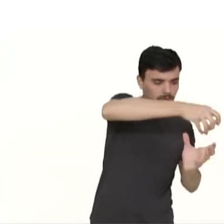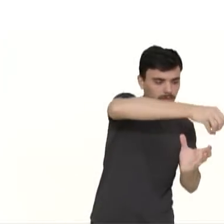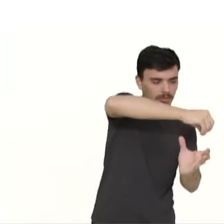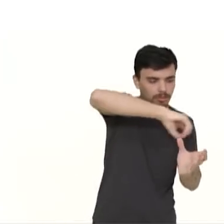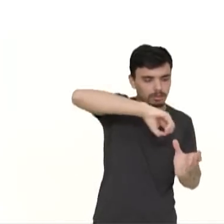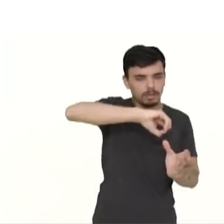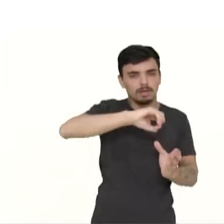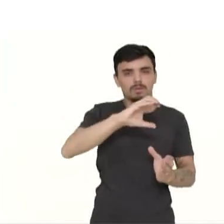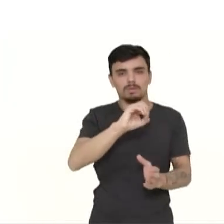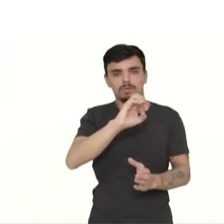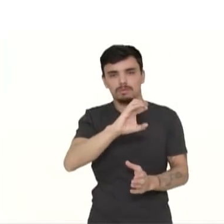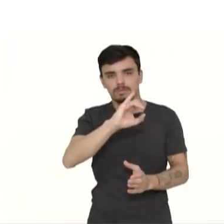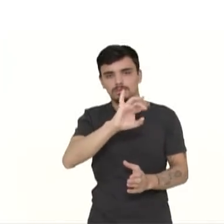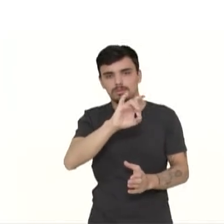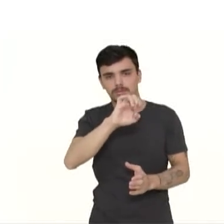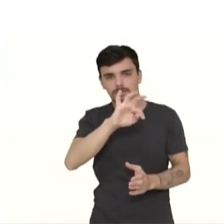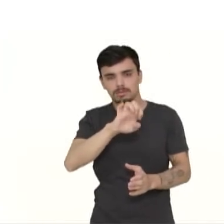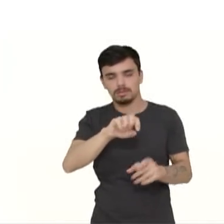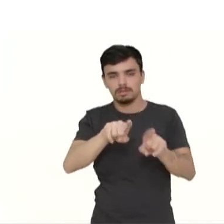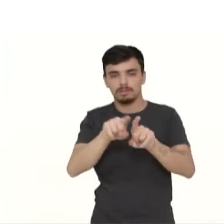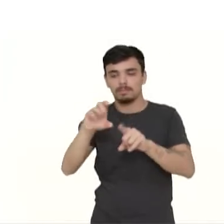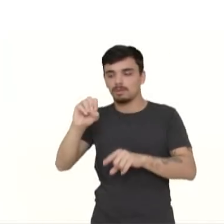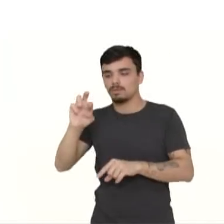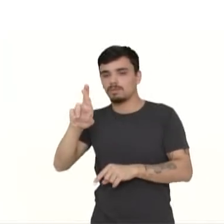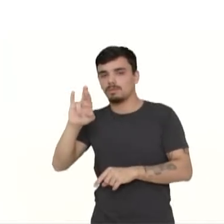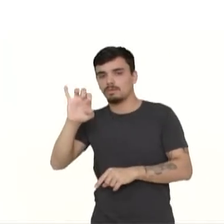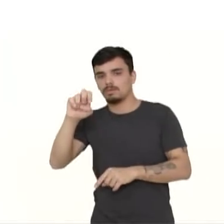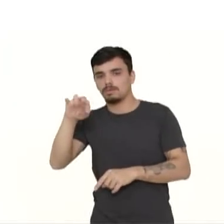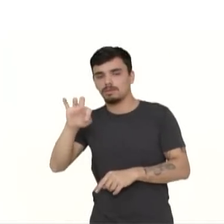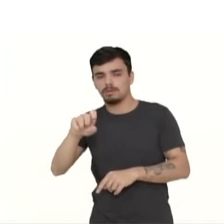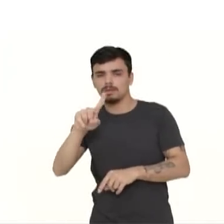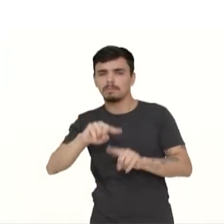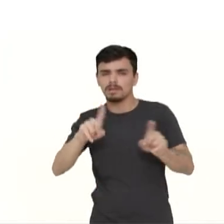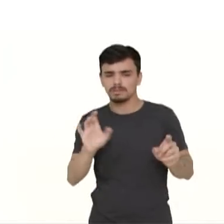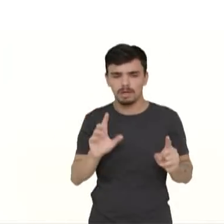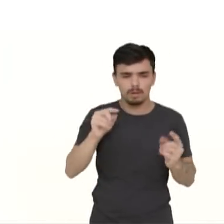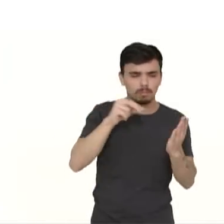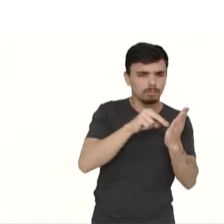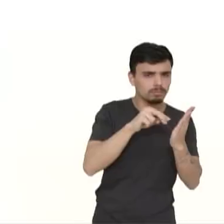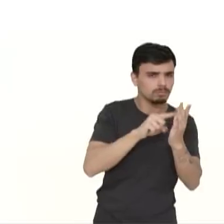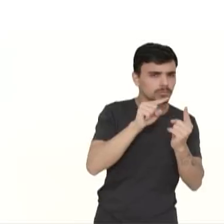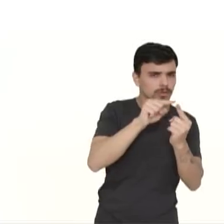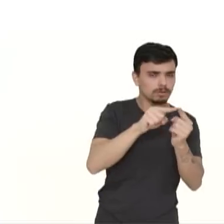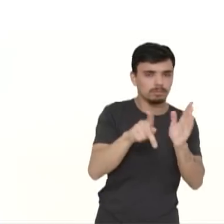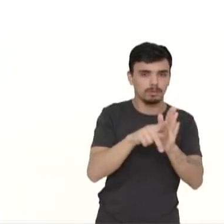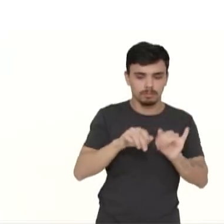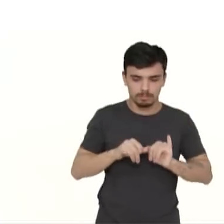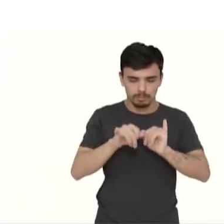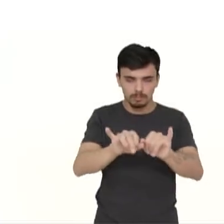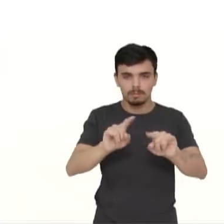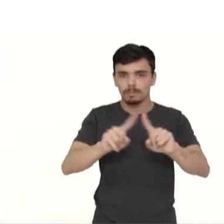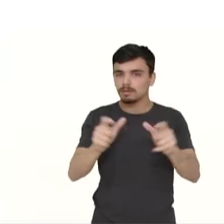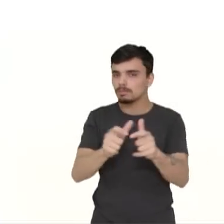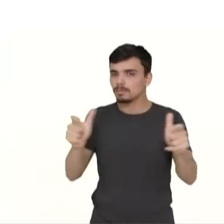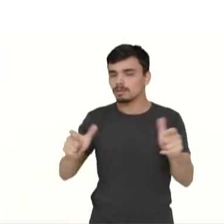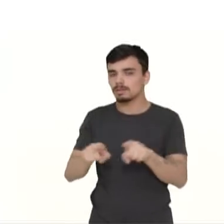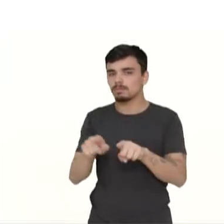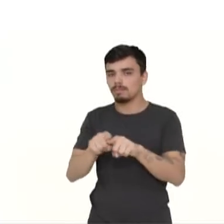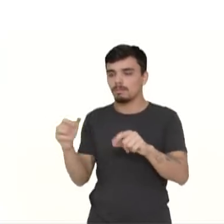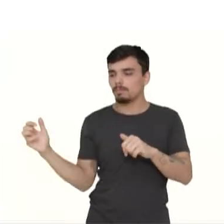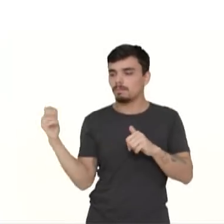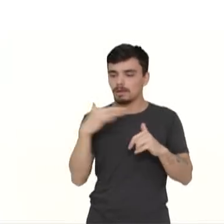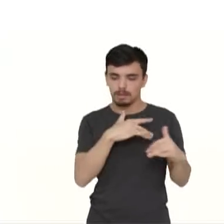esse conflito rolou naquele território. Esse já era um dos objetivos, né, dos mercadores. E isso vai acabar aumentando o fluxo